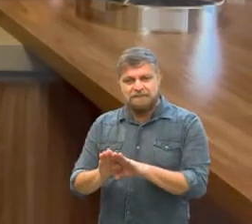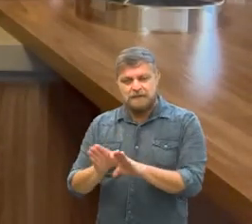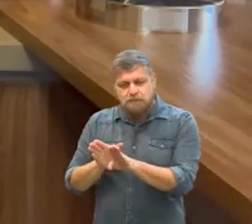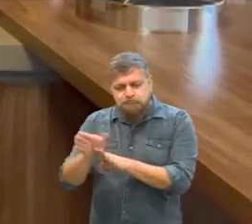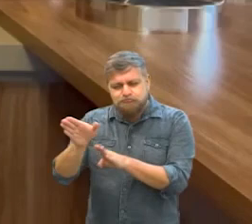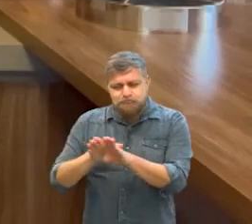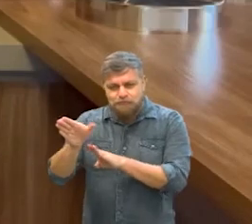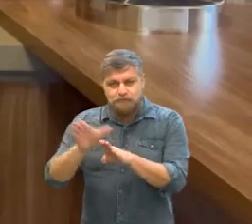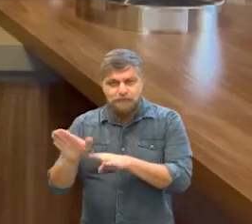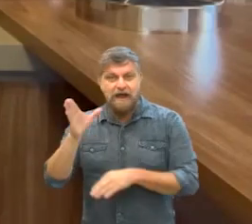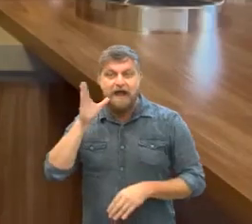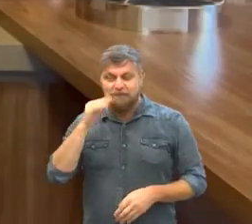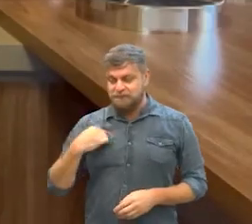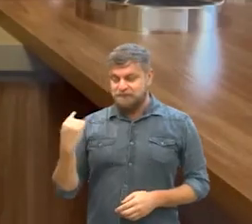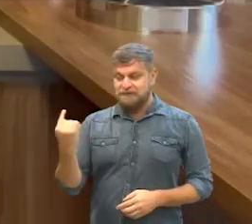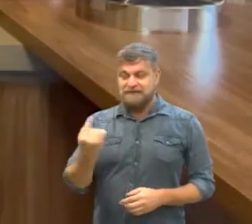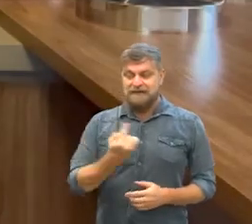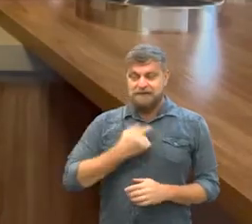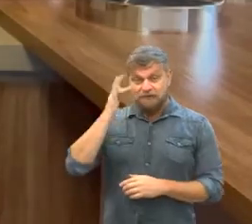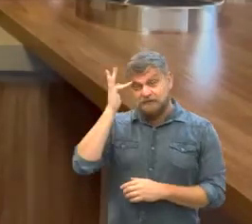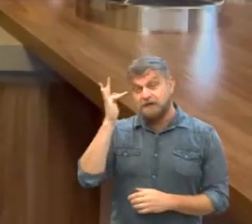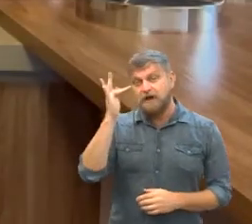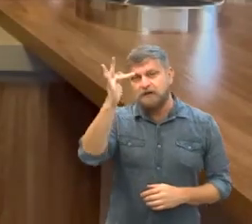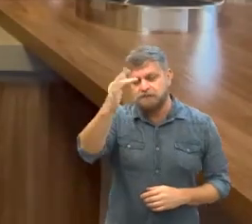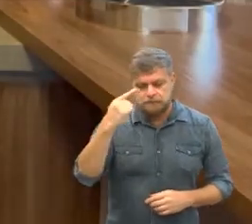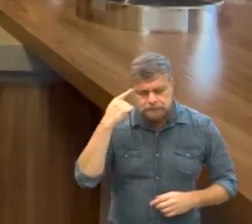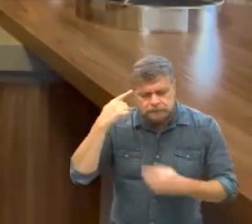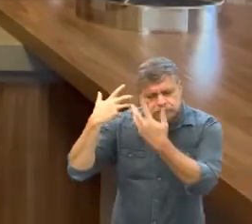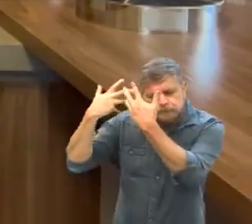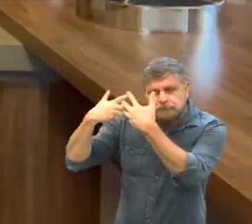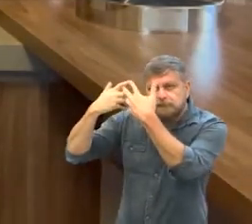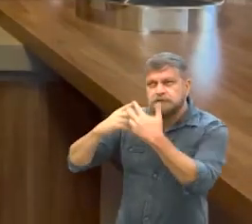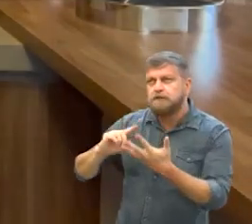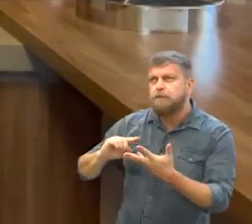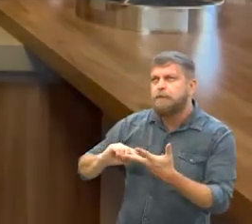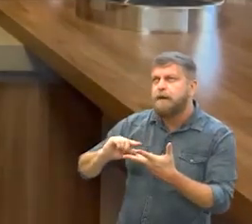consultoras da Quinta. Então a gente também tem que pensar no futuro. Então a gente olhou para